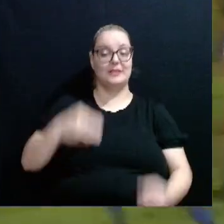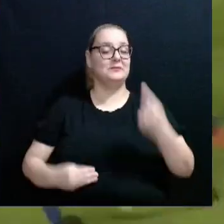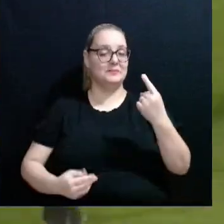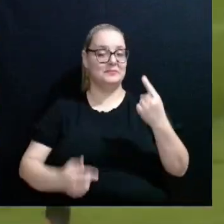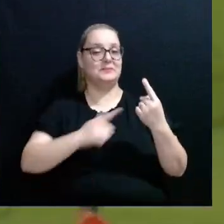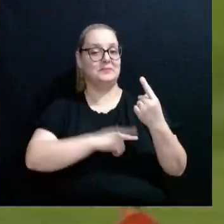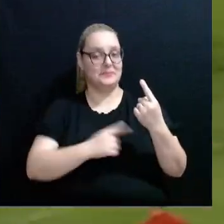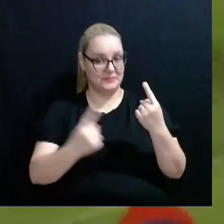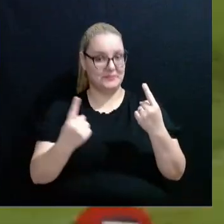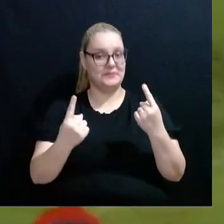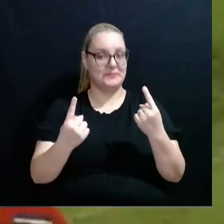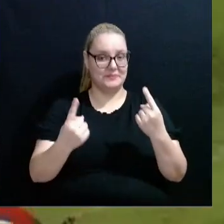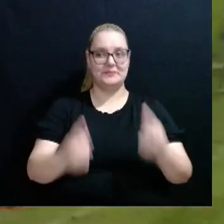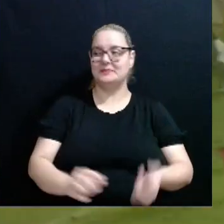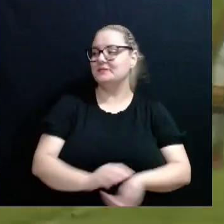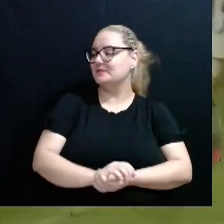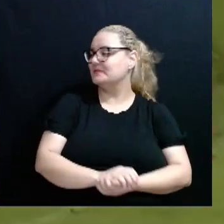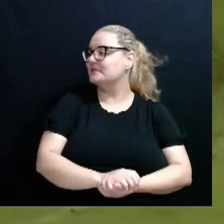1.